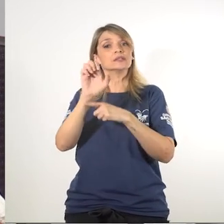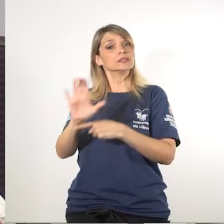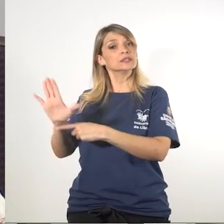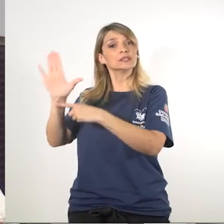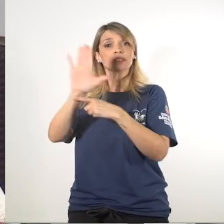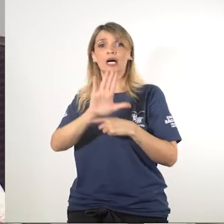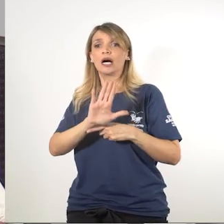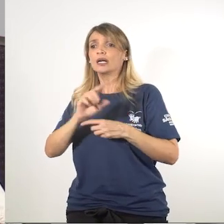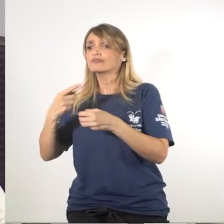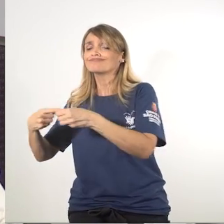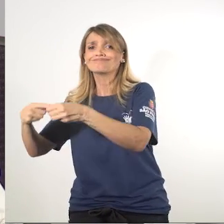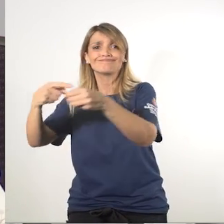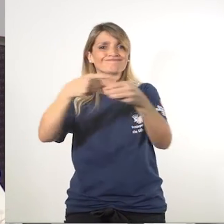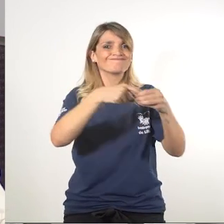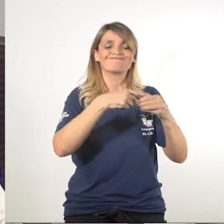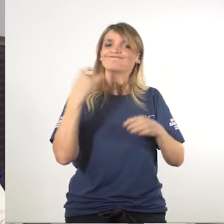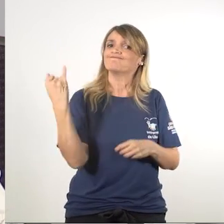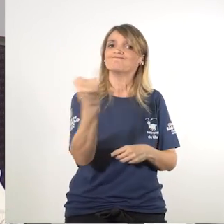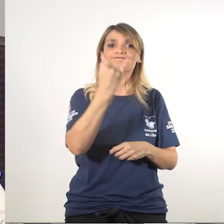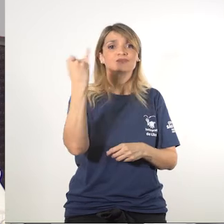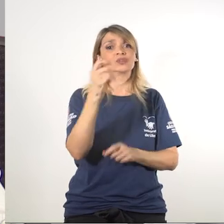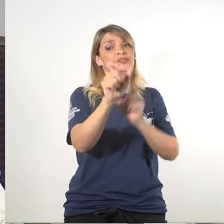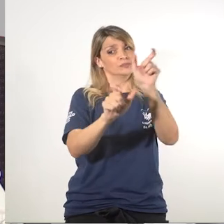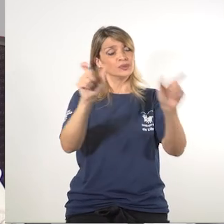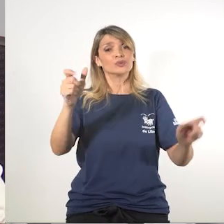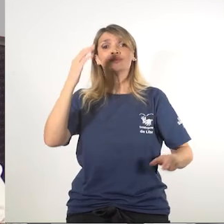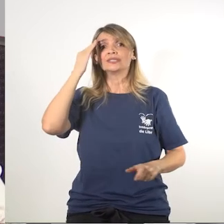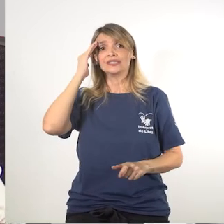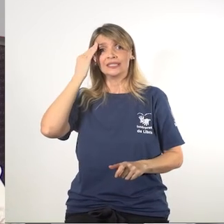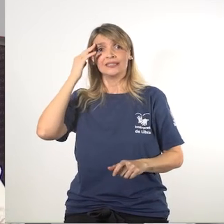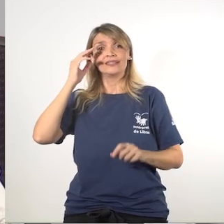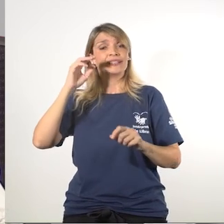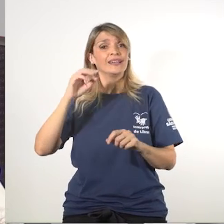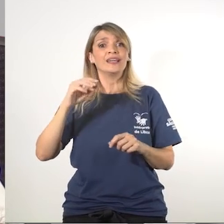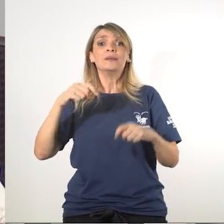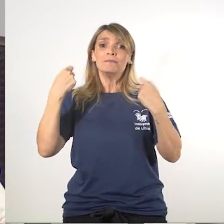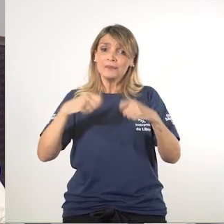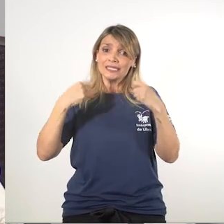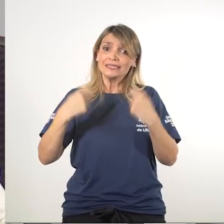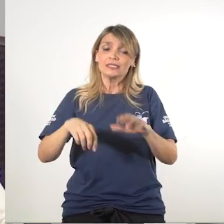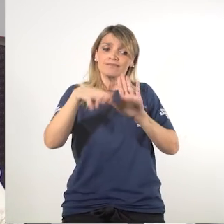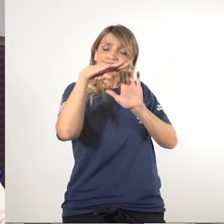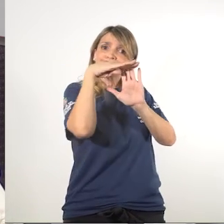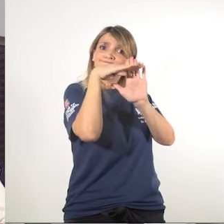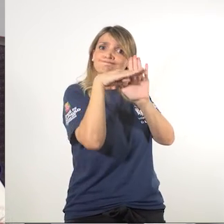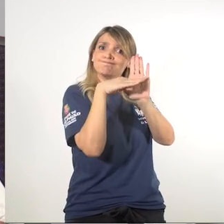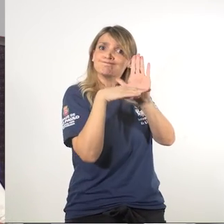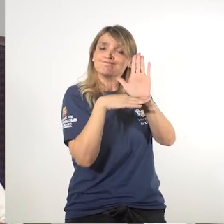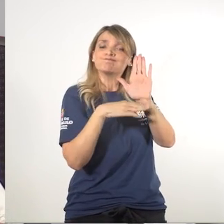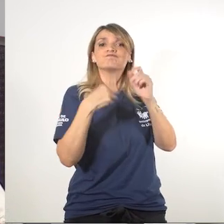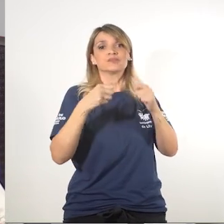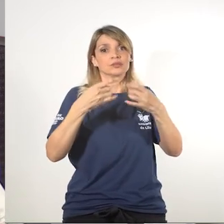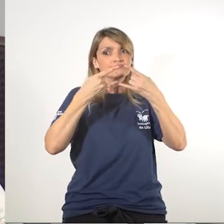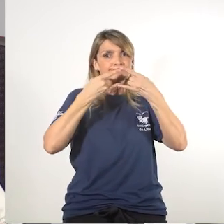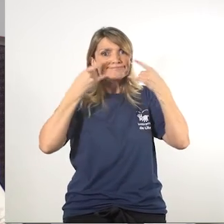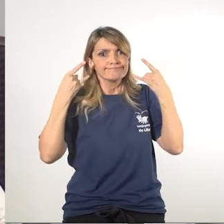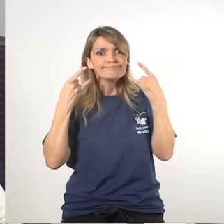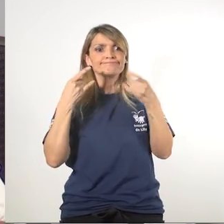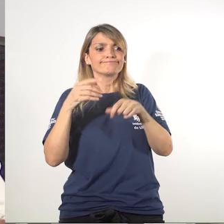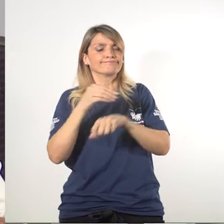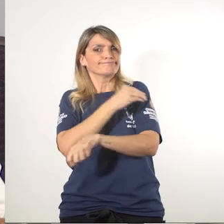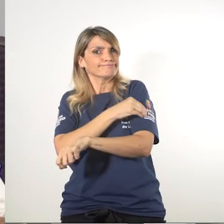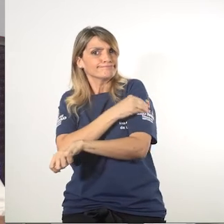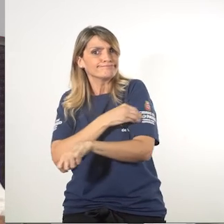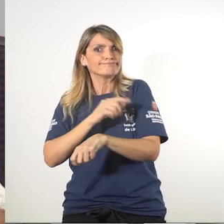do município. É muito importante que as pessoas entendam que é seguir as medidas sanitárias, de não aglomeração,